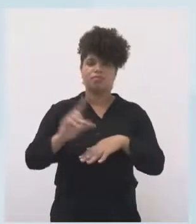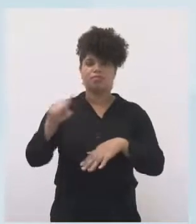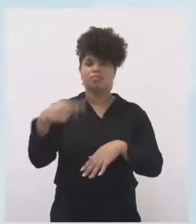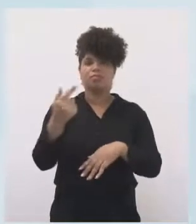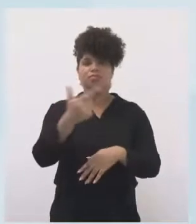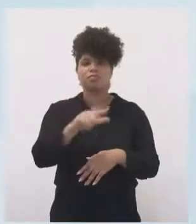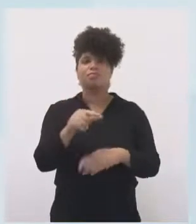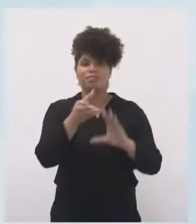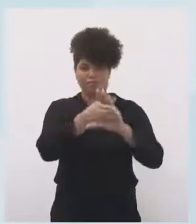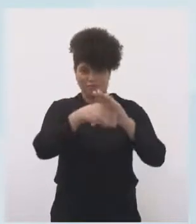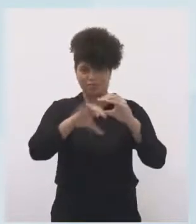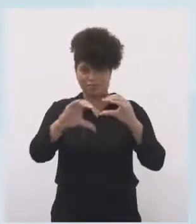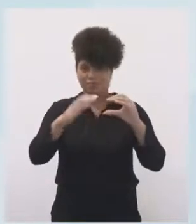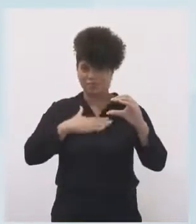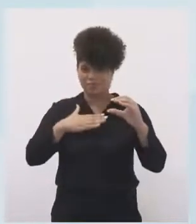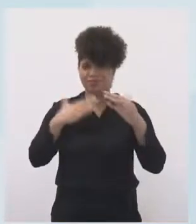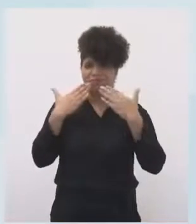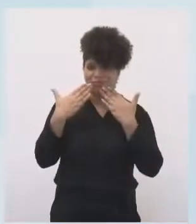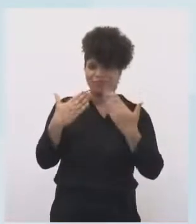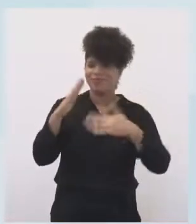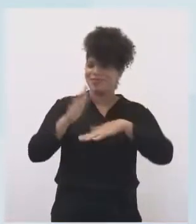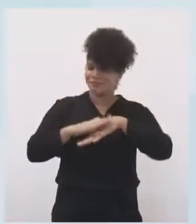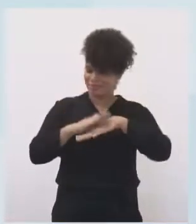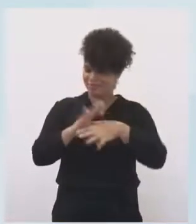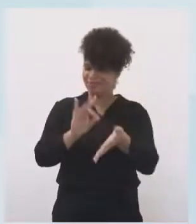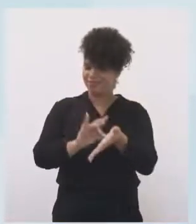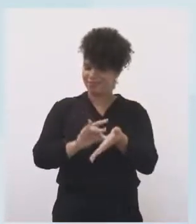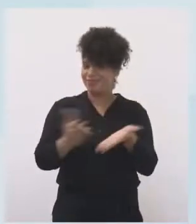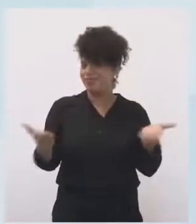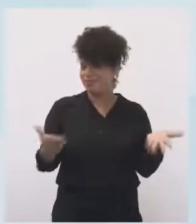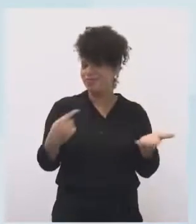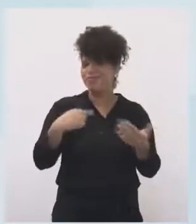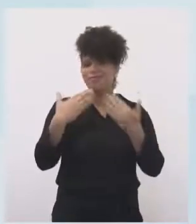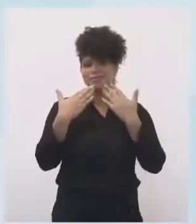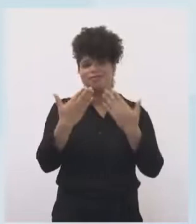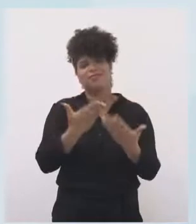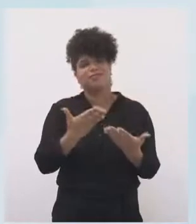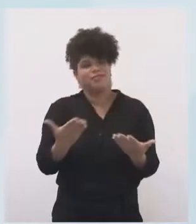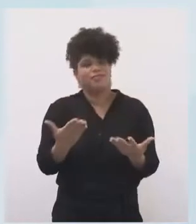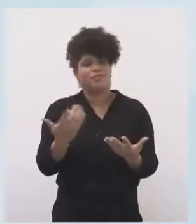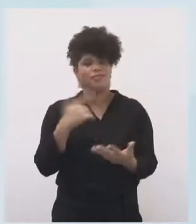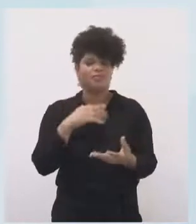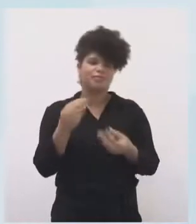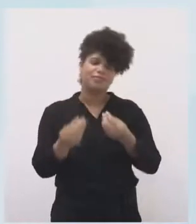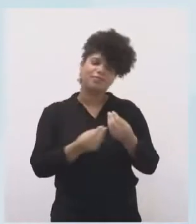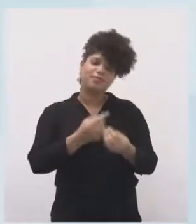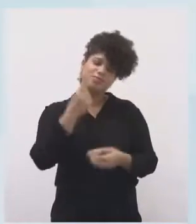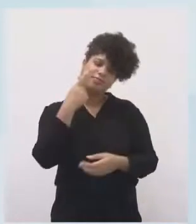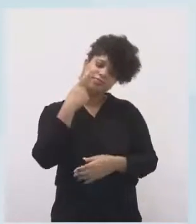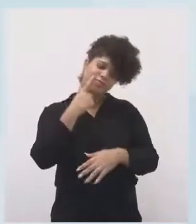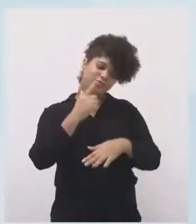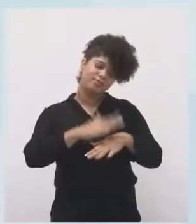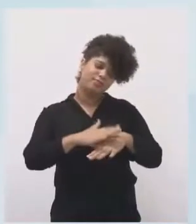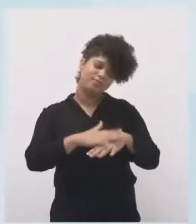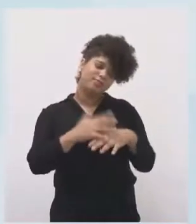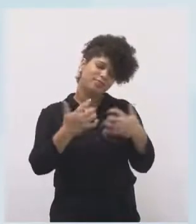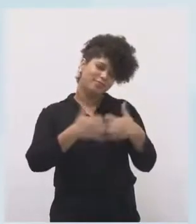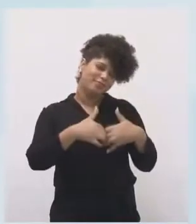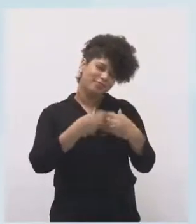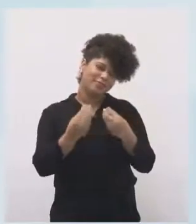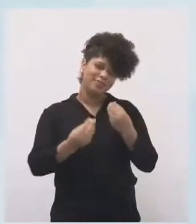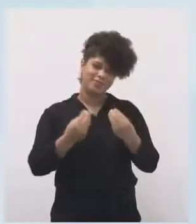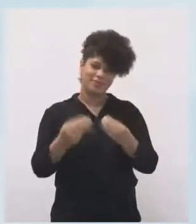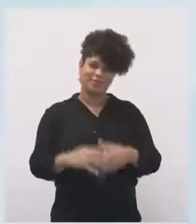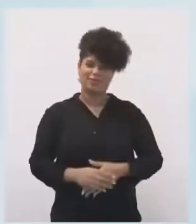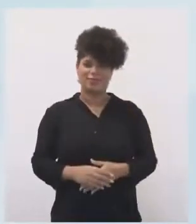meu Canva e nós vamos até colocar a mão na massa e fazer um pouquinho dessas... ver como que na prática isso tudo funciona.